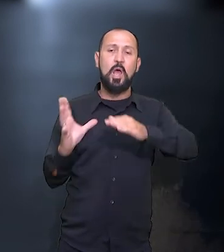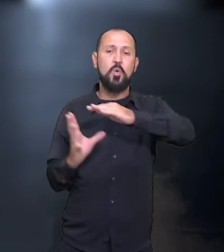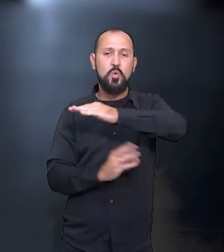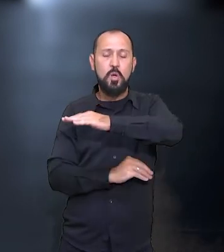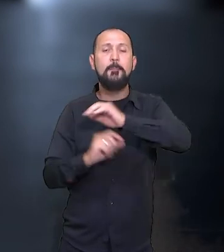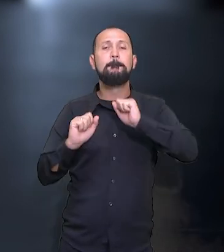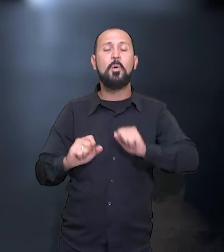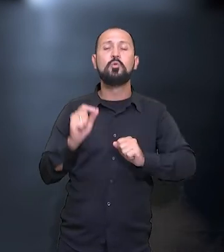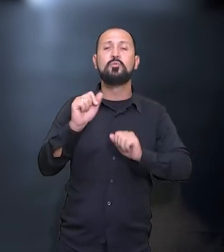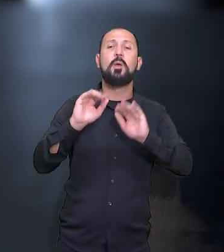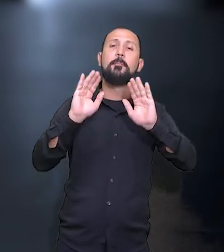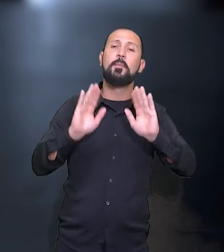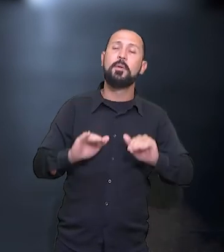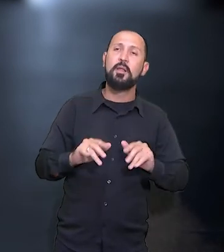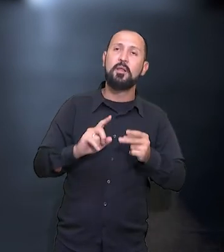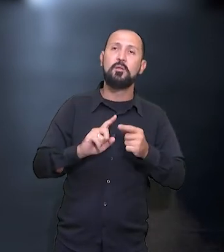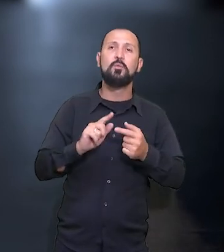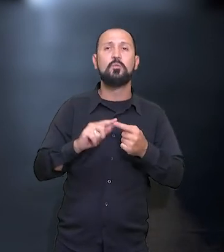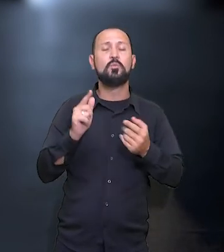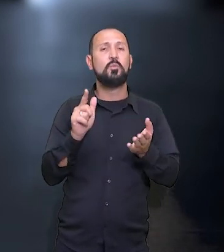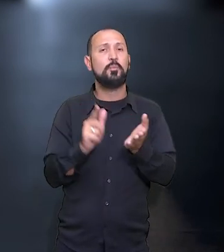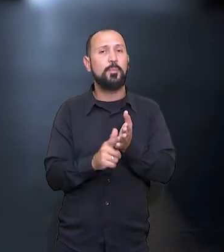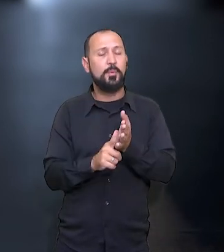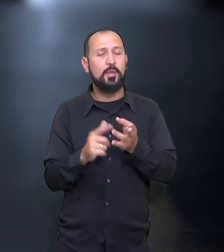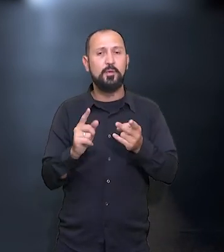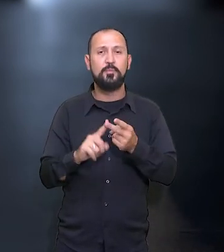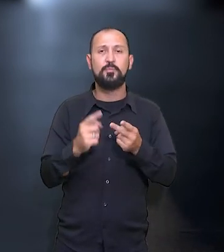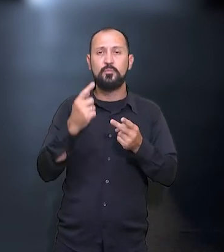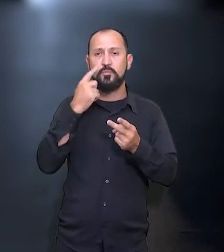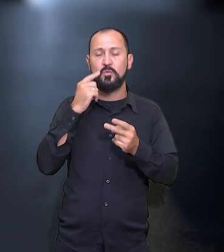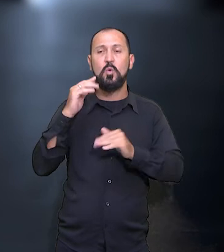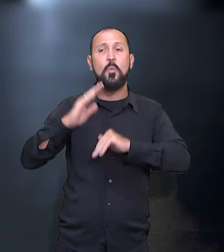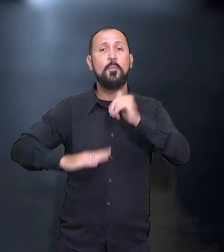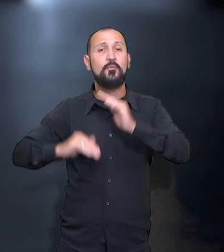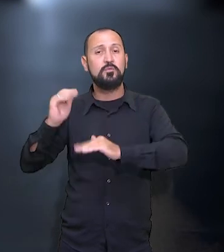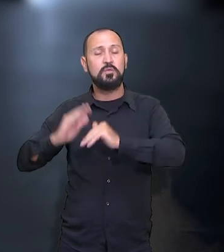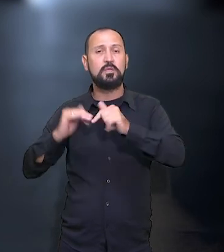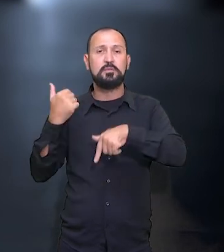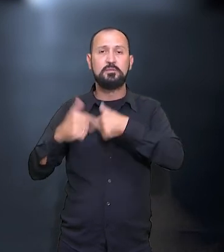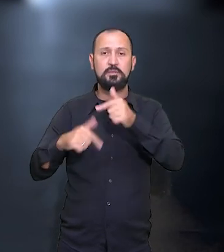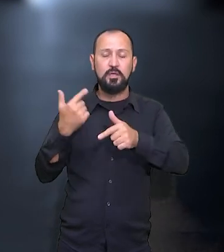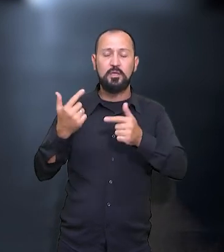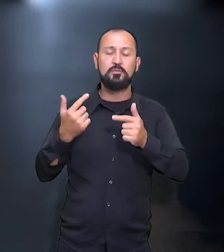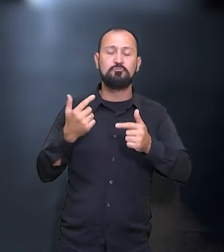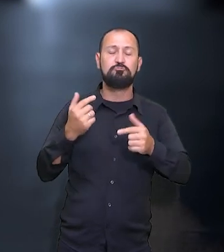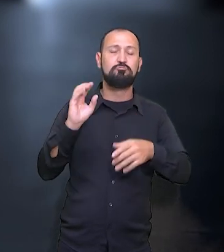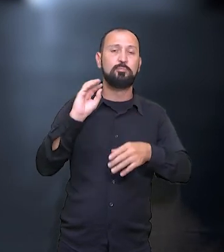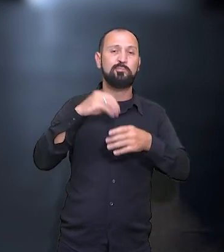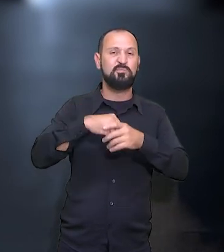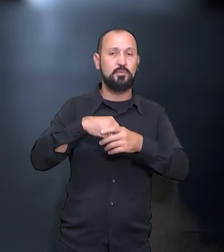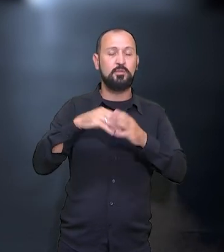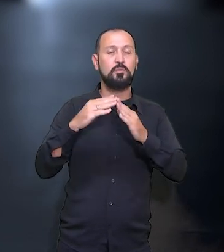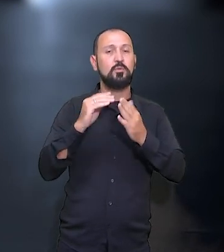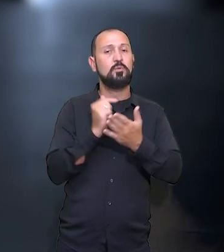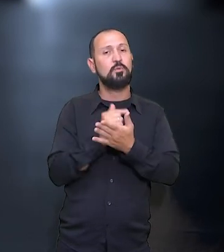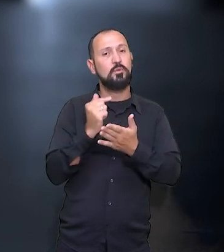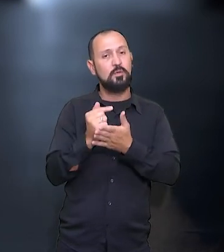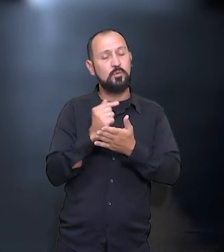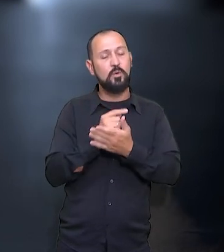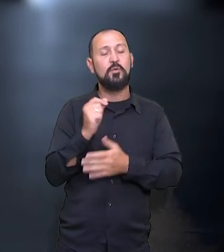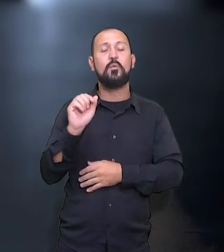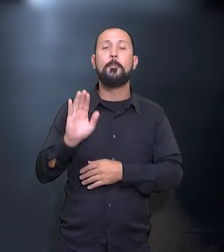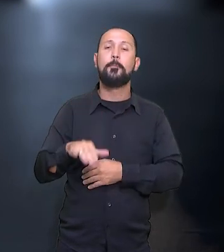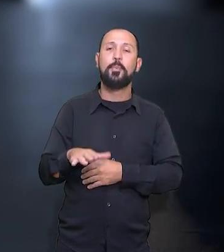meio digital, então ele pode diminuir os custos com papel, com servidores, né, com funcionários no cartório, e